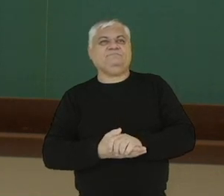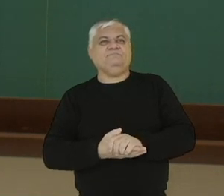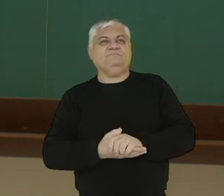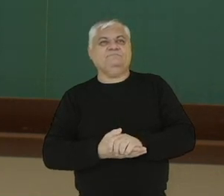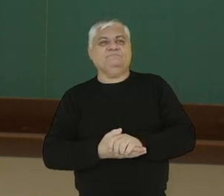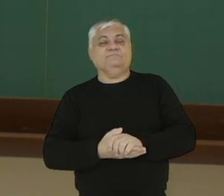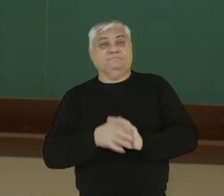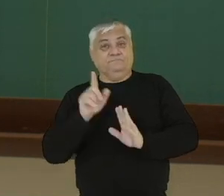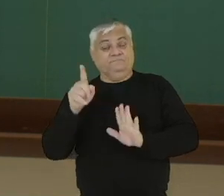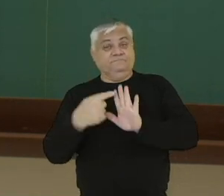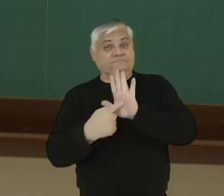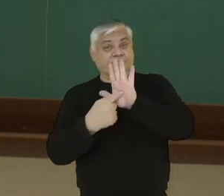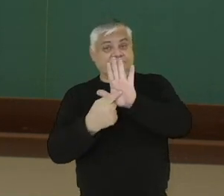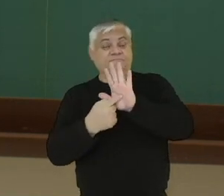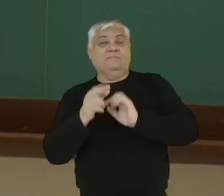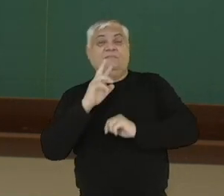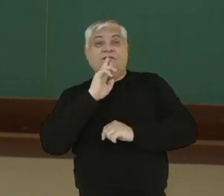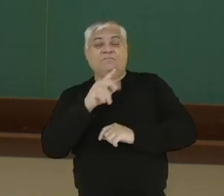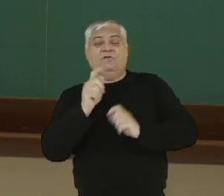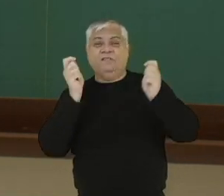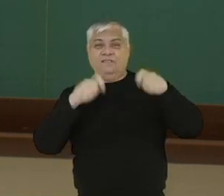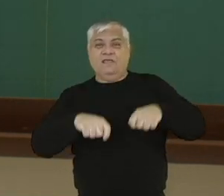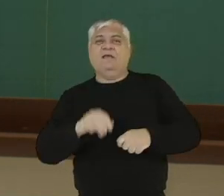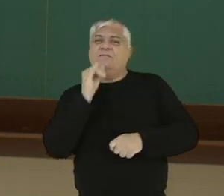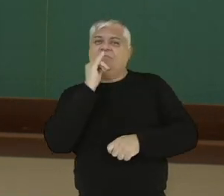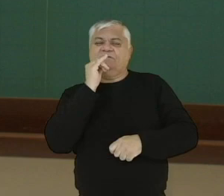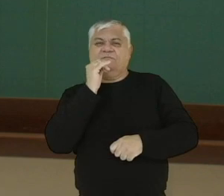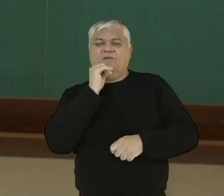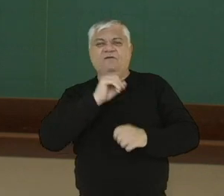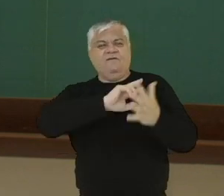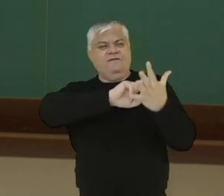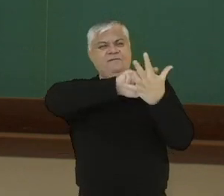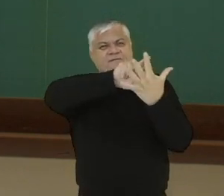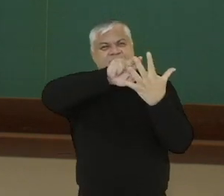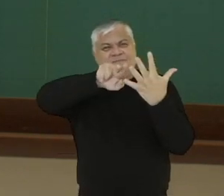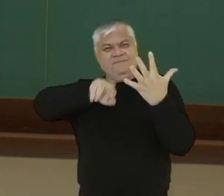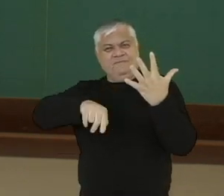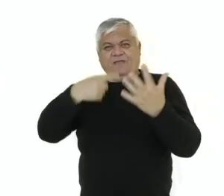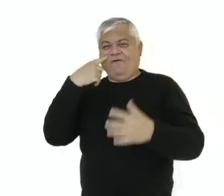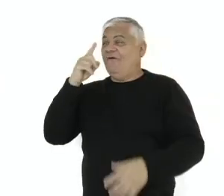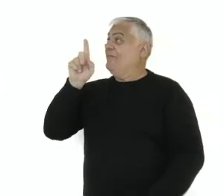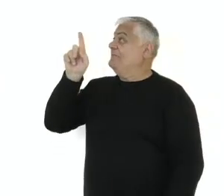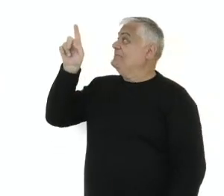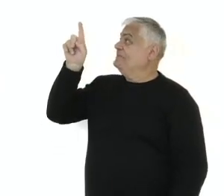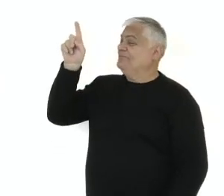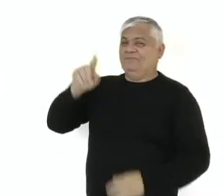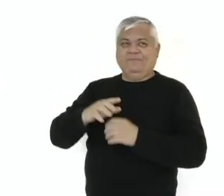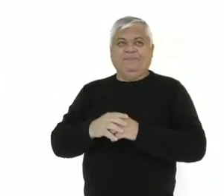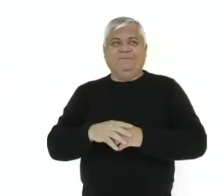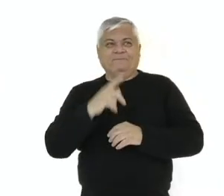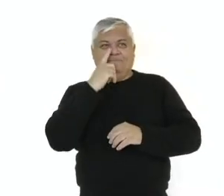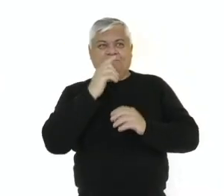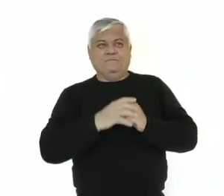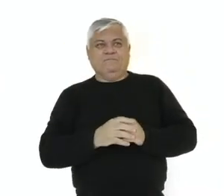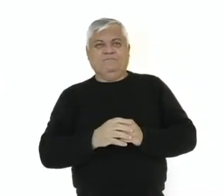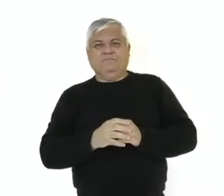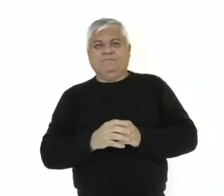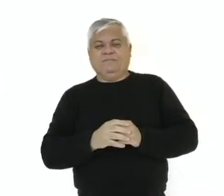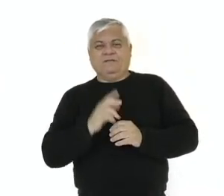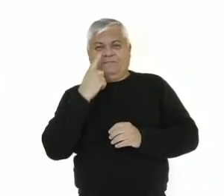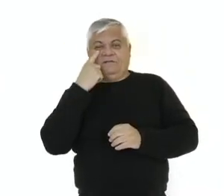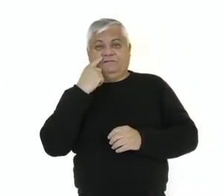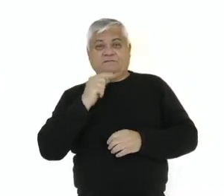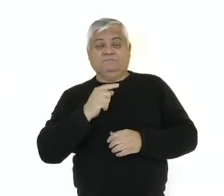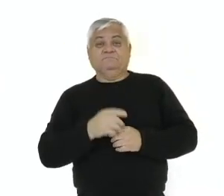Para representar esses resultados, podemos usar uma árvore de possibilidades. Então, veja, eu posso ter, vamos olhar aqui nessa